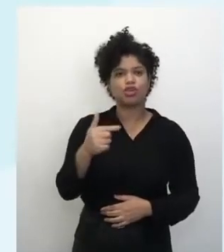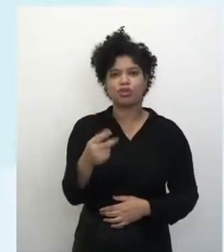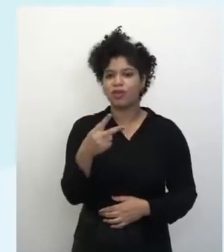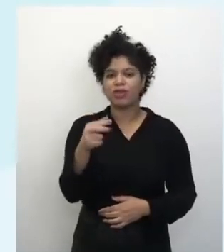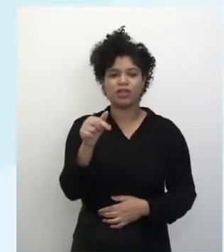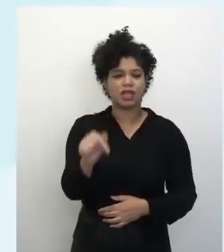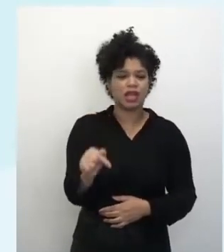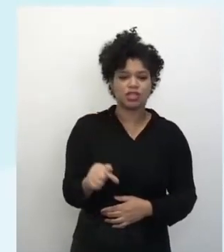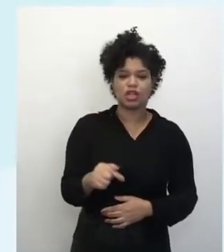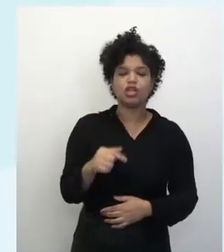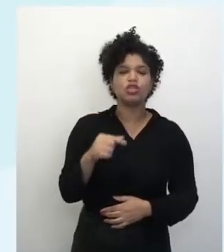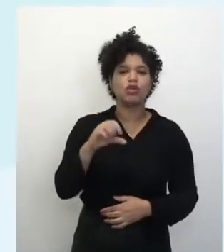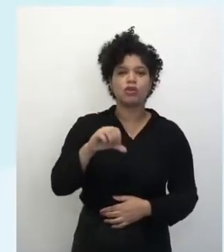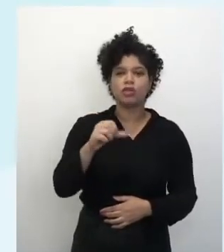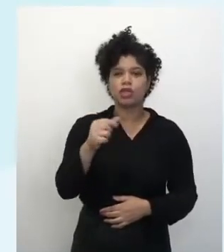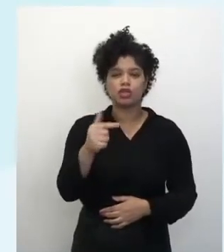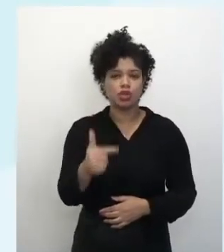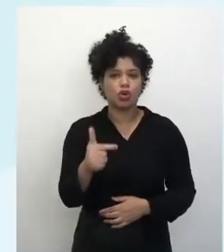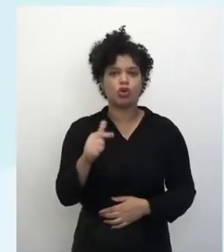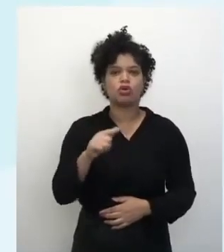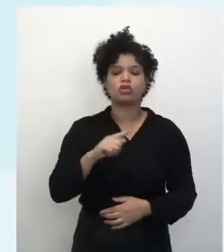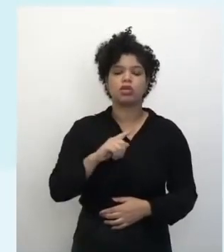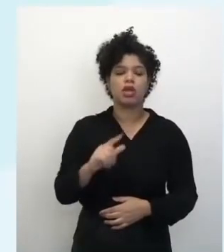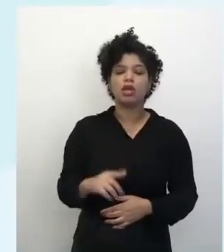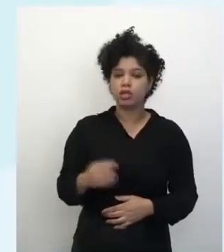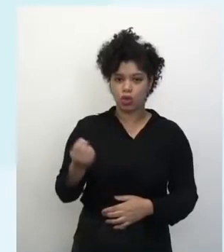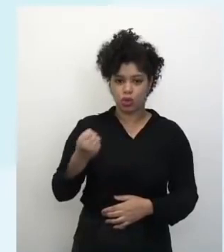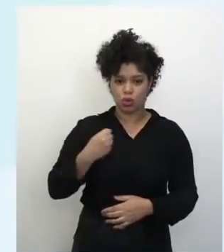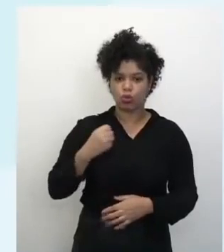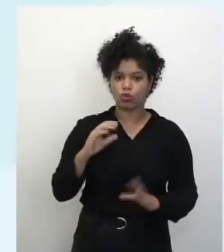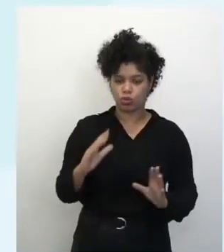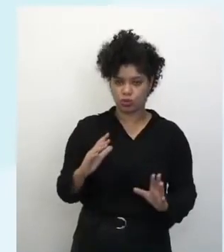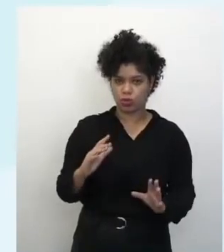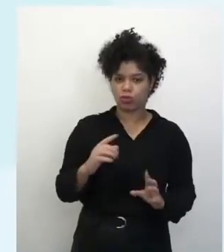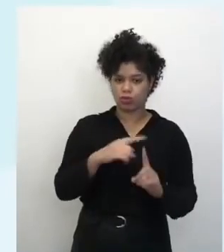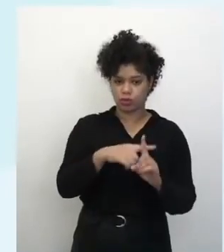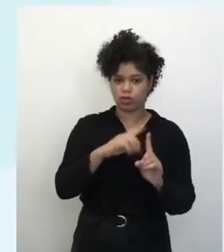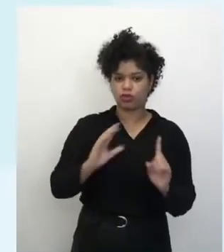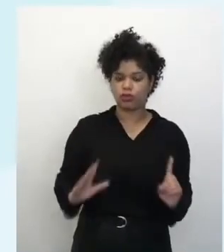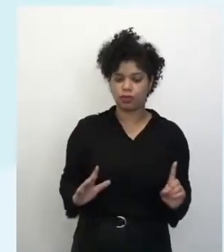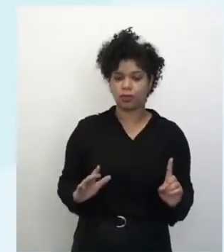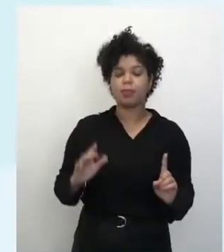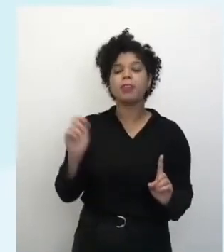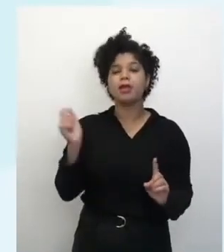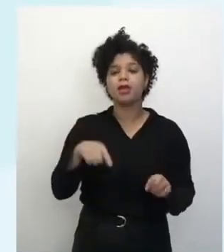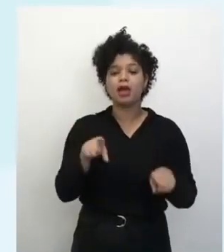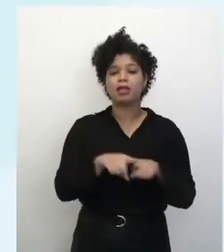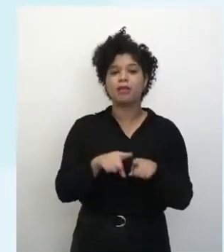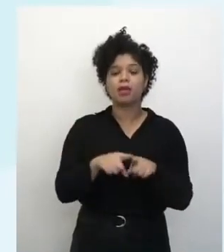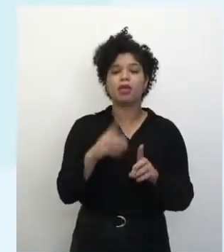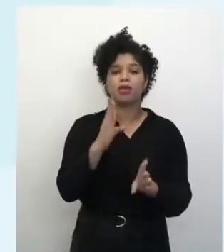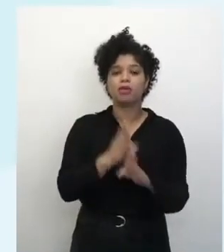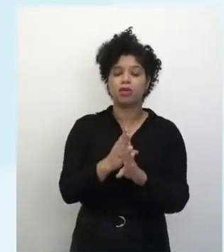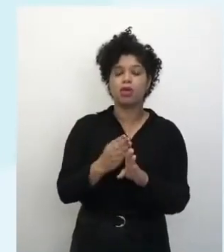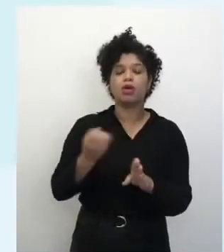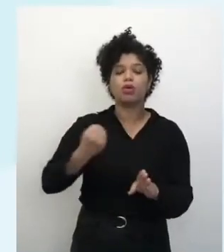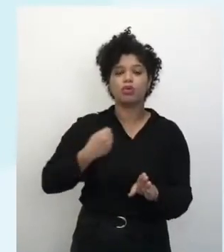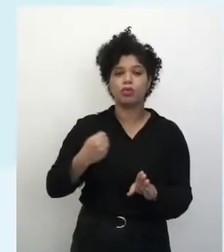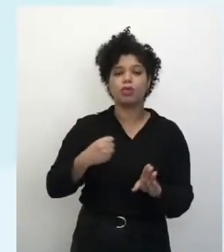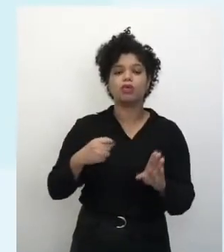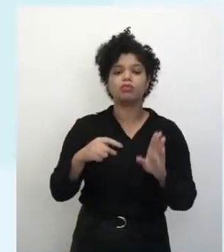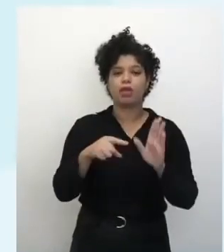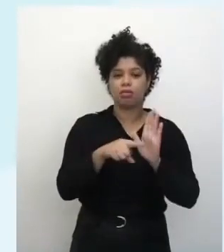27, 92, 143. Tudo bem, um número inteiro positivo. Você pode dividir e encontrar um número inteiro negativo,